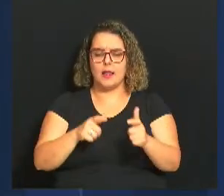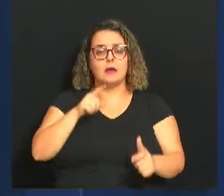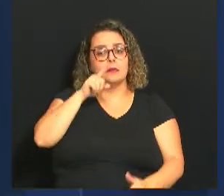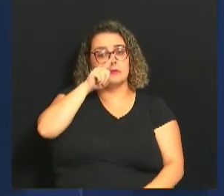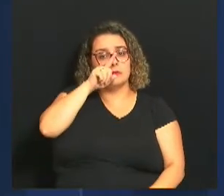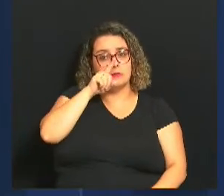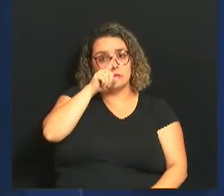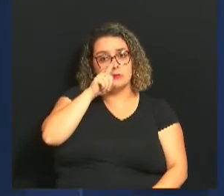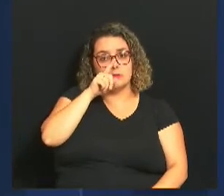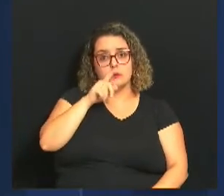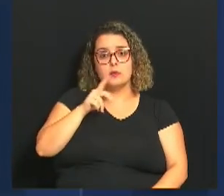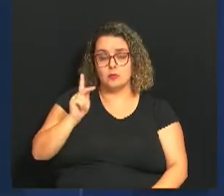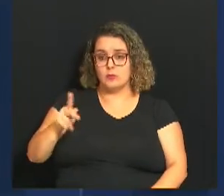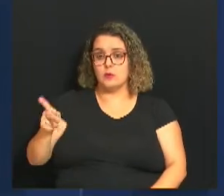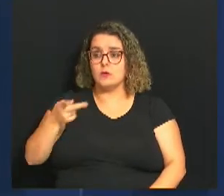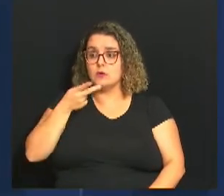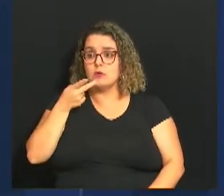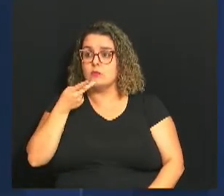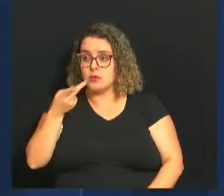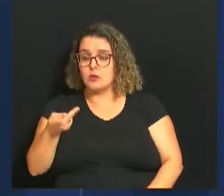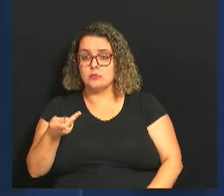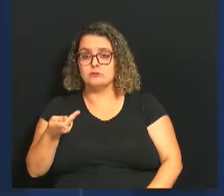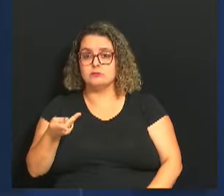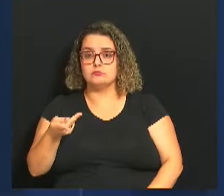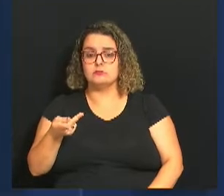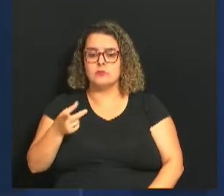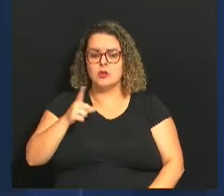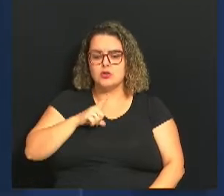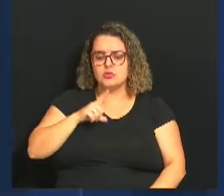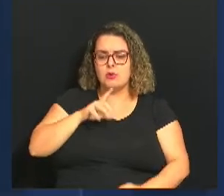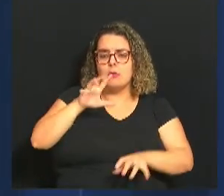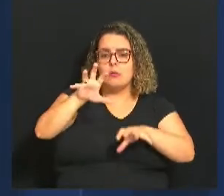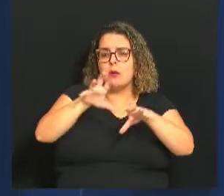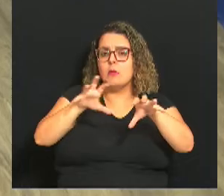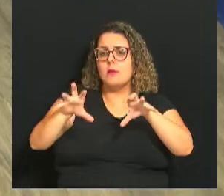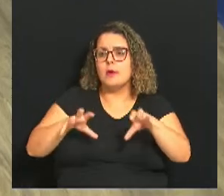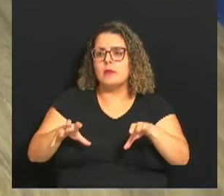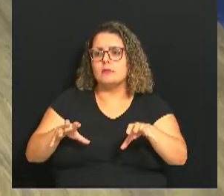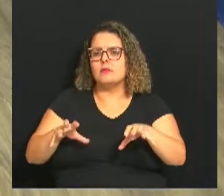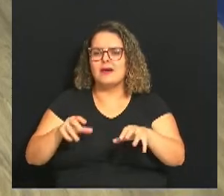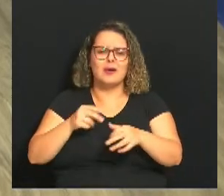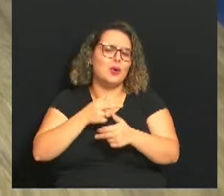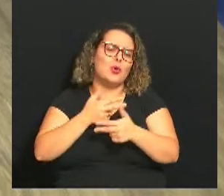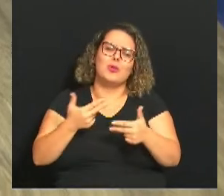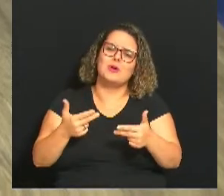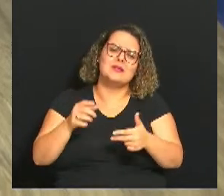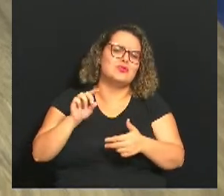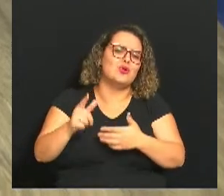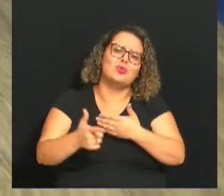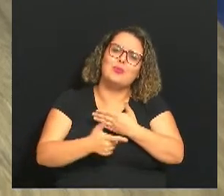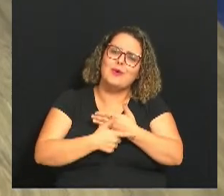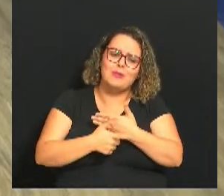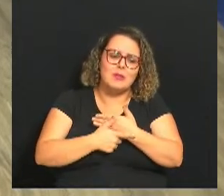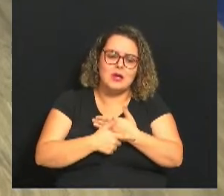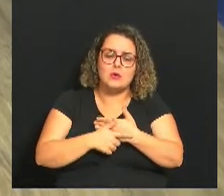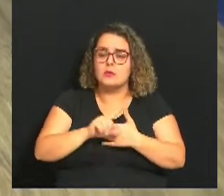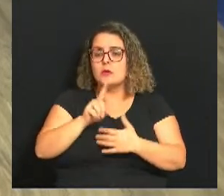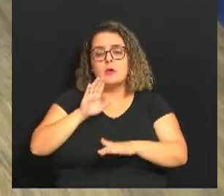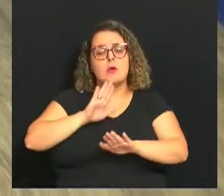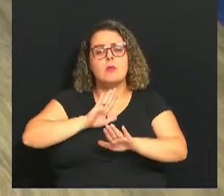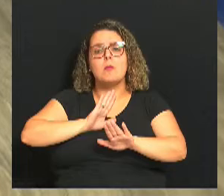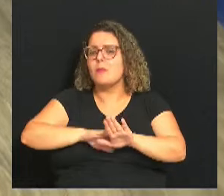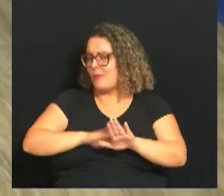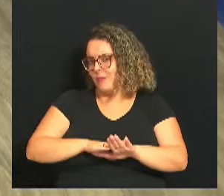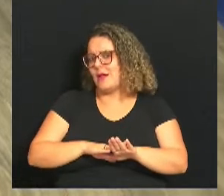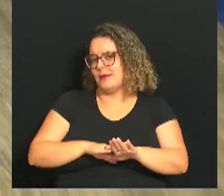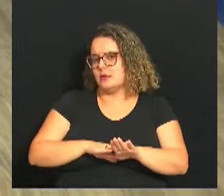falou, tinha todo aí um mapeamento, mas muita coisa só no papel que não foi colocada em prática. Agora, professor Raul, a gente